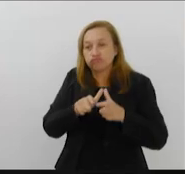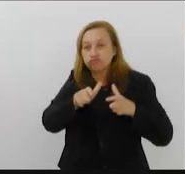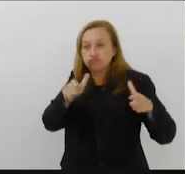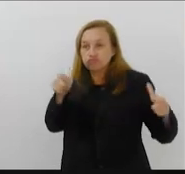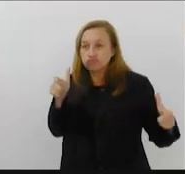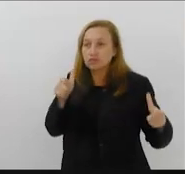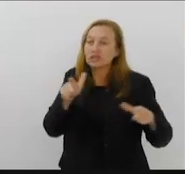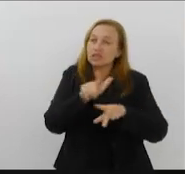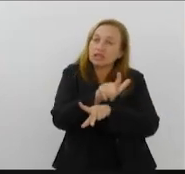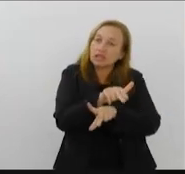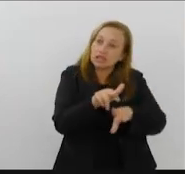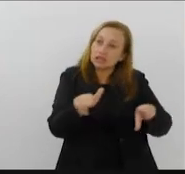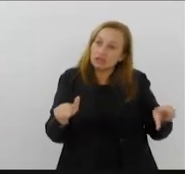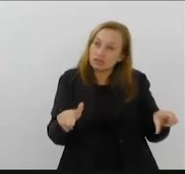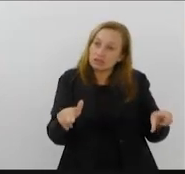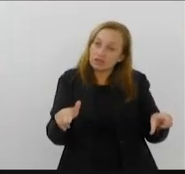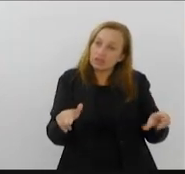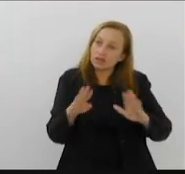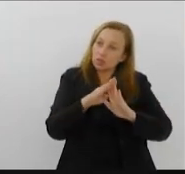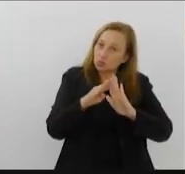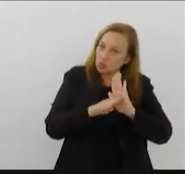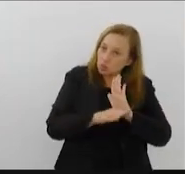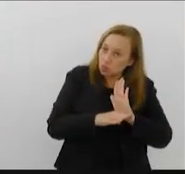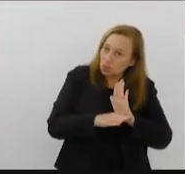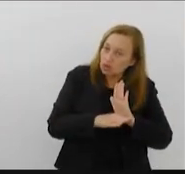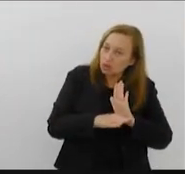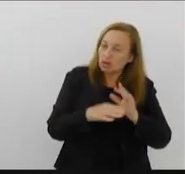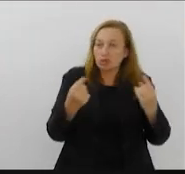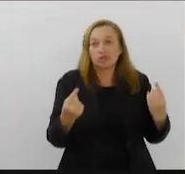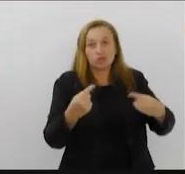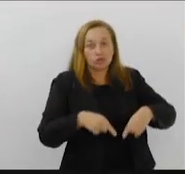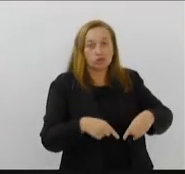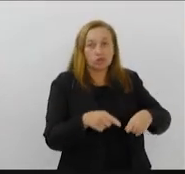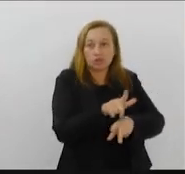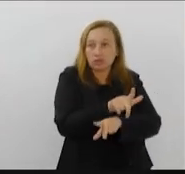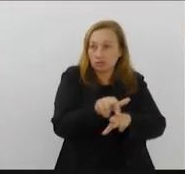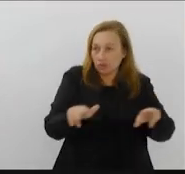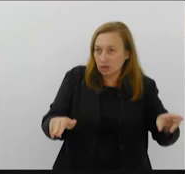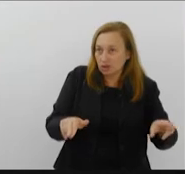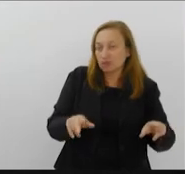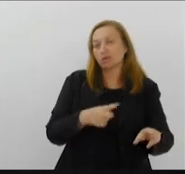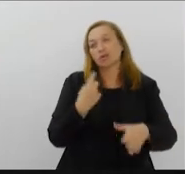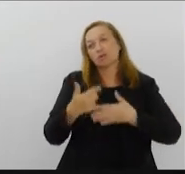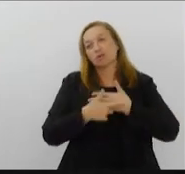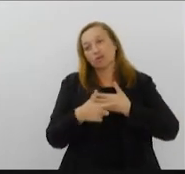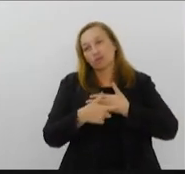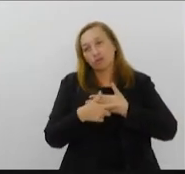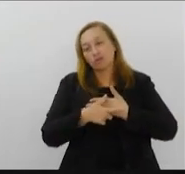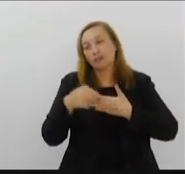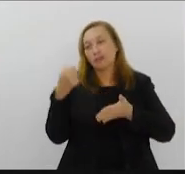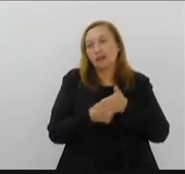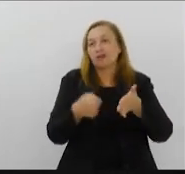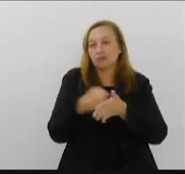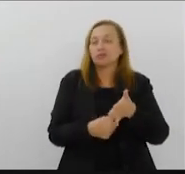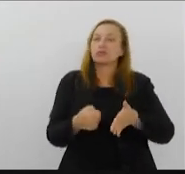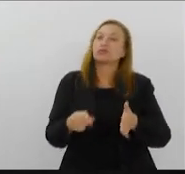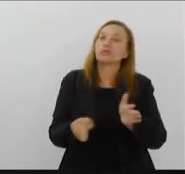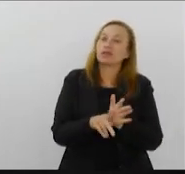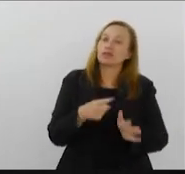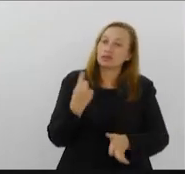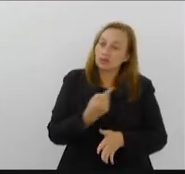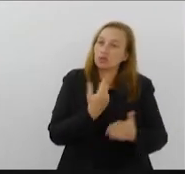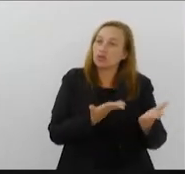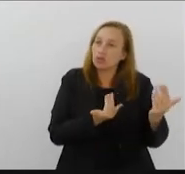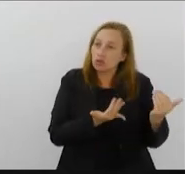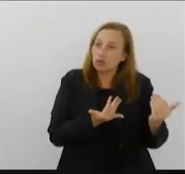muito diverso, as agendas elas se disputam nas suas prioridades, mas é o nosso papel lutar por aquilo que é nosso, das